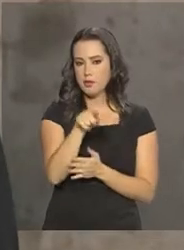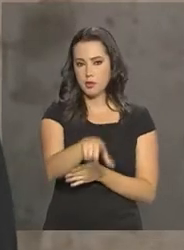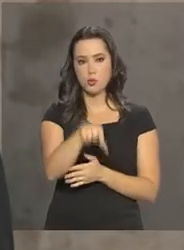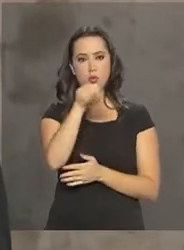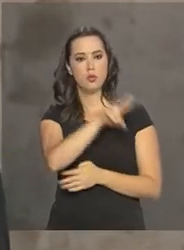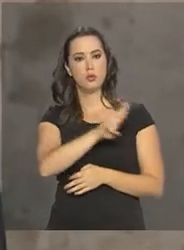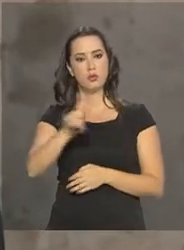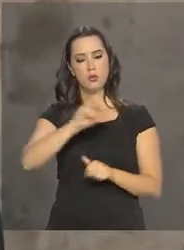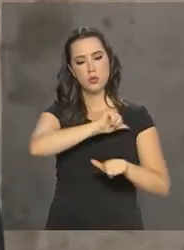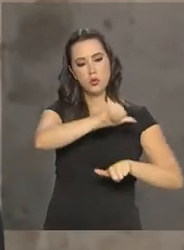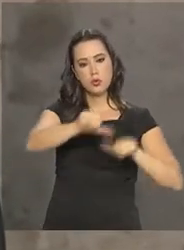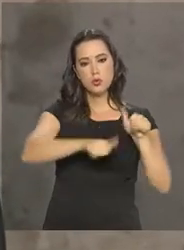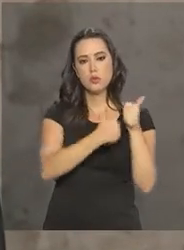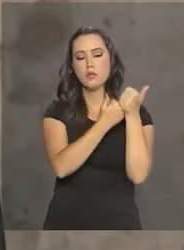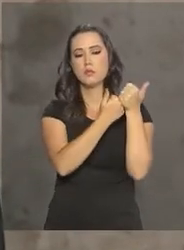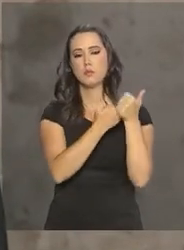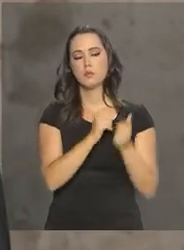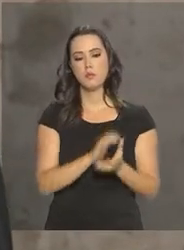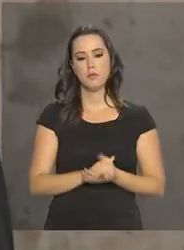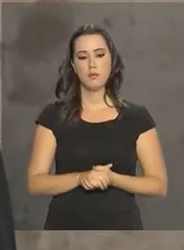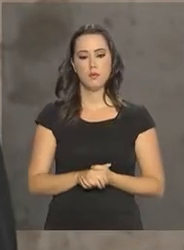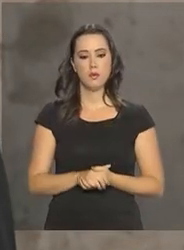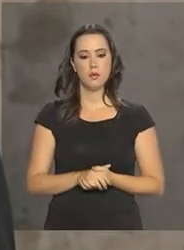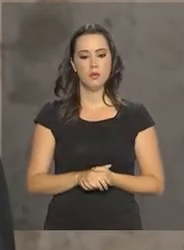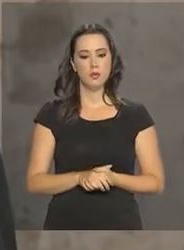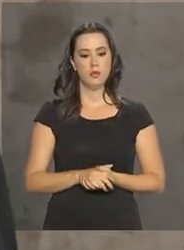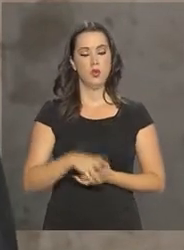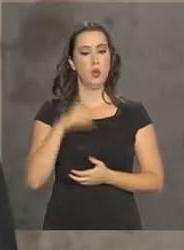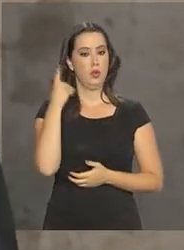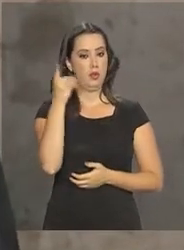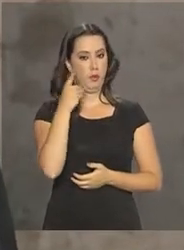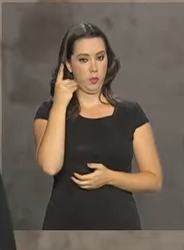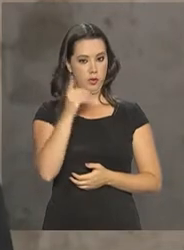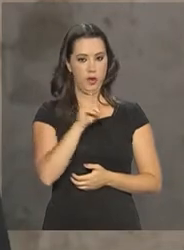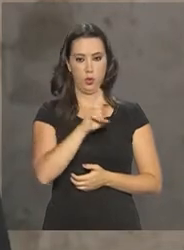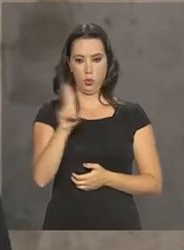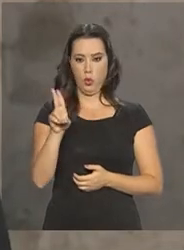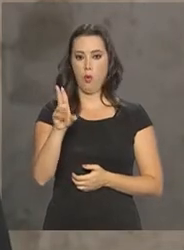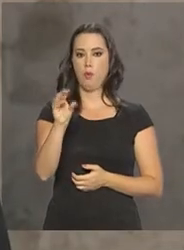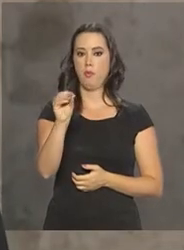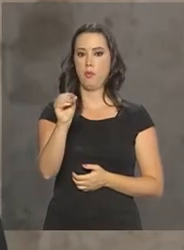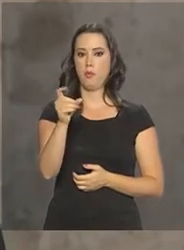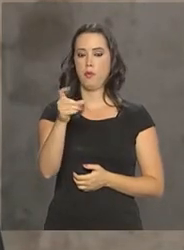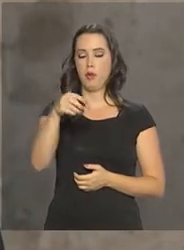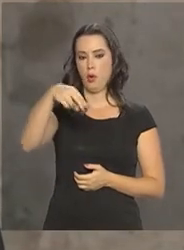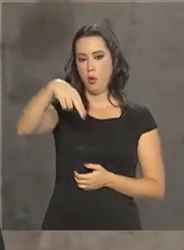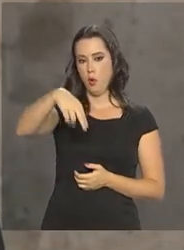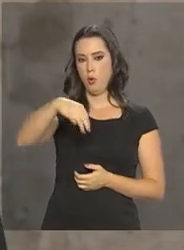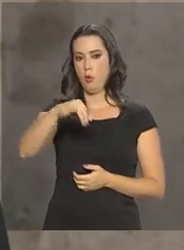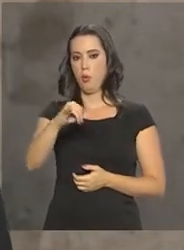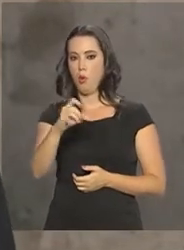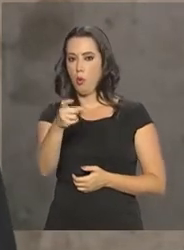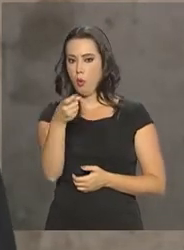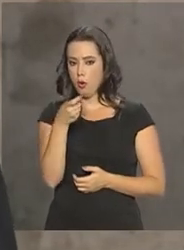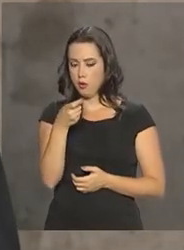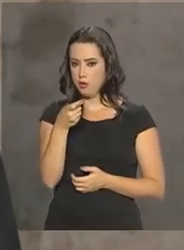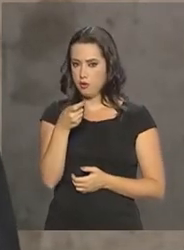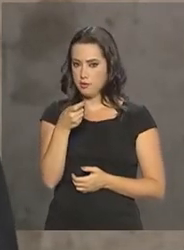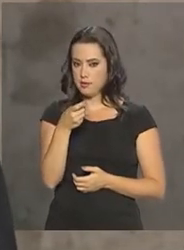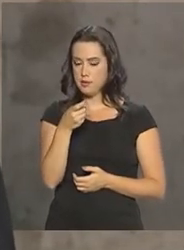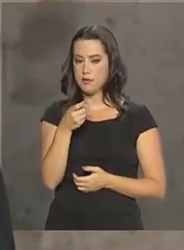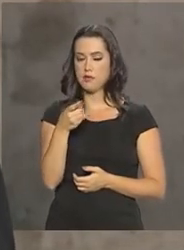eleito jair bonsonaro o deputado ônix lorenzoni e depois de proclamado o resultado e